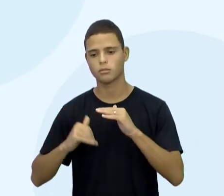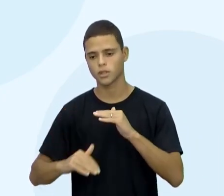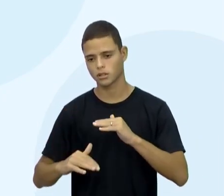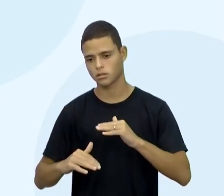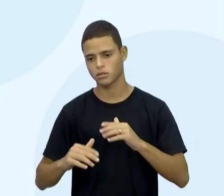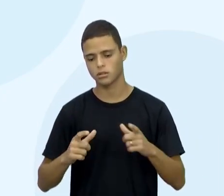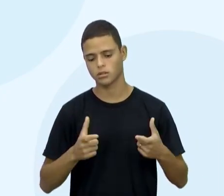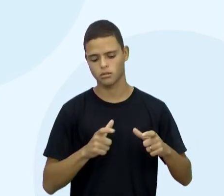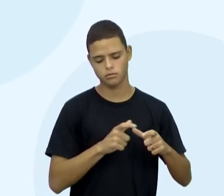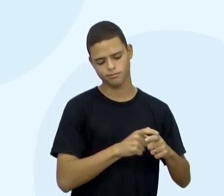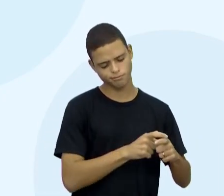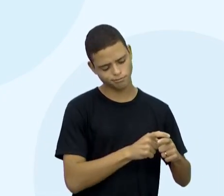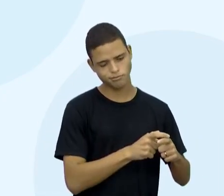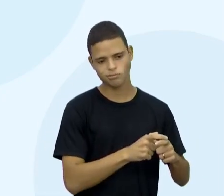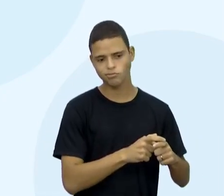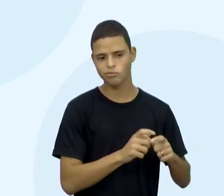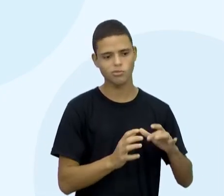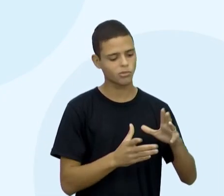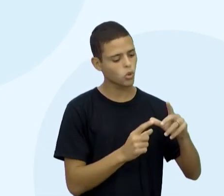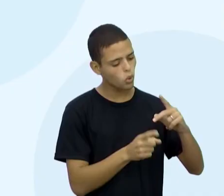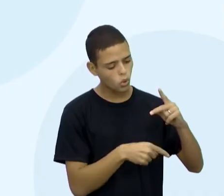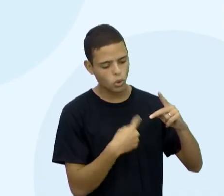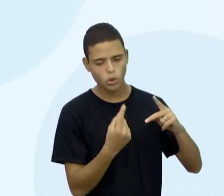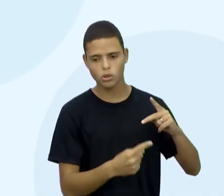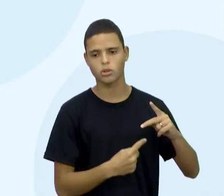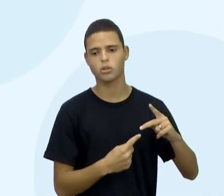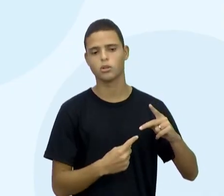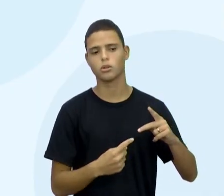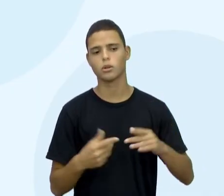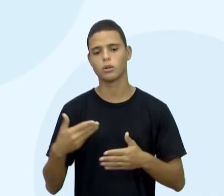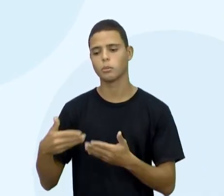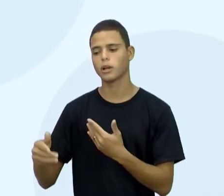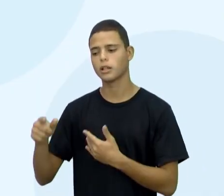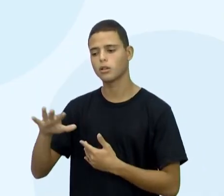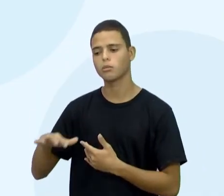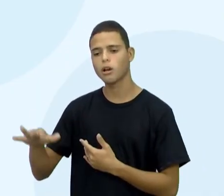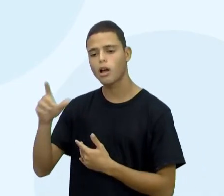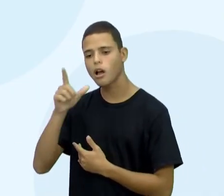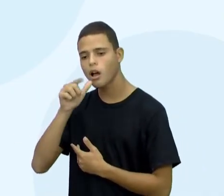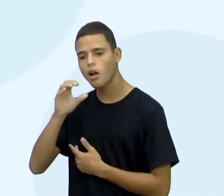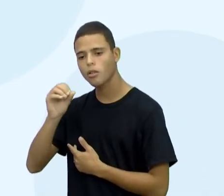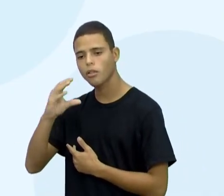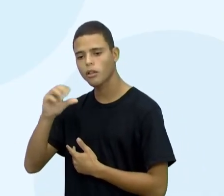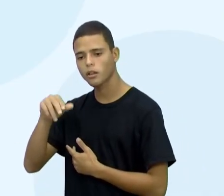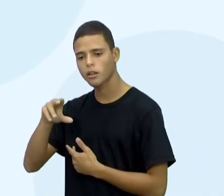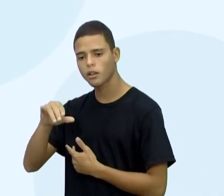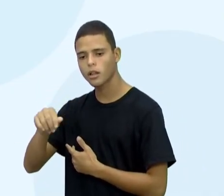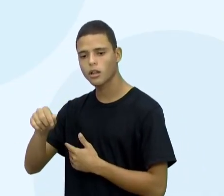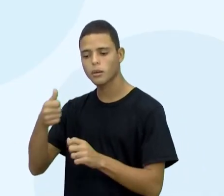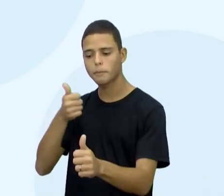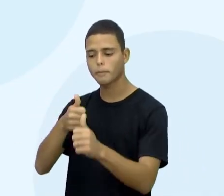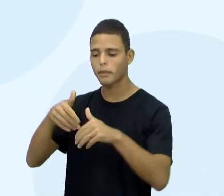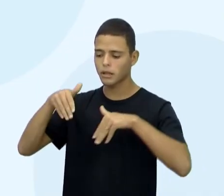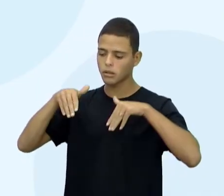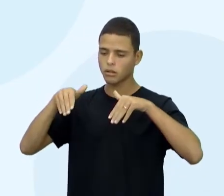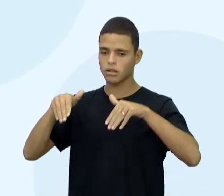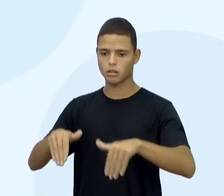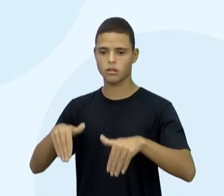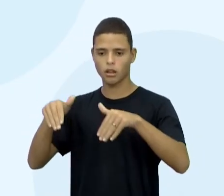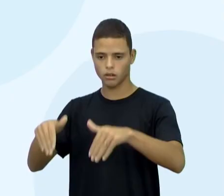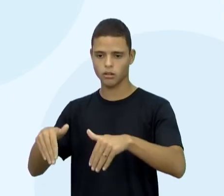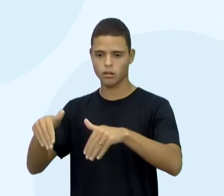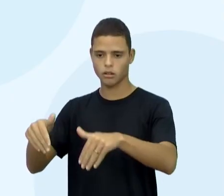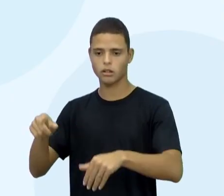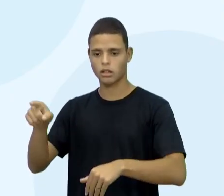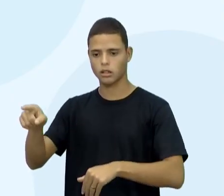continente do mundo, né? Só perde aí para o continente da Oceania, né? Na parte da Austrália, tá? Não contando